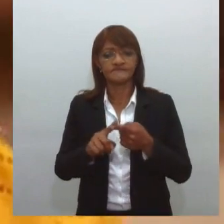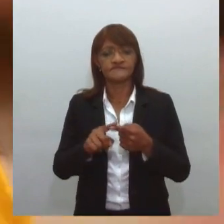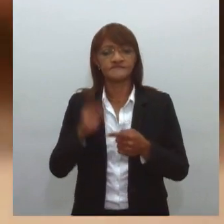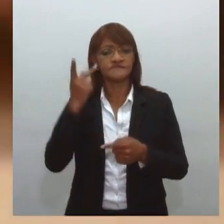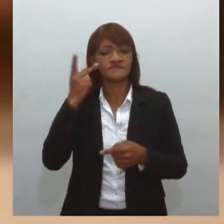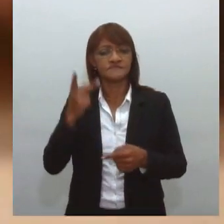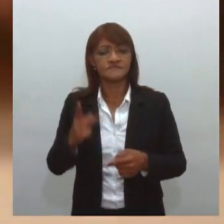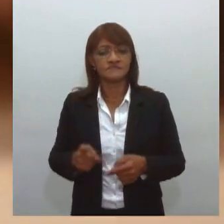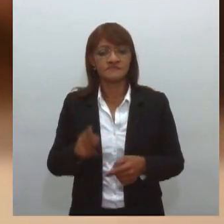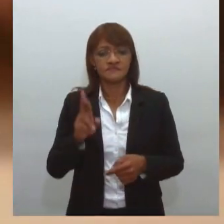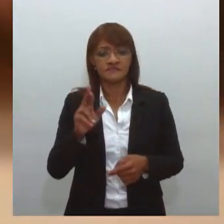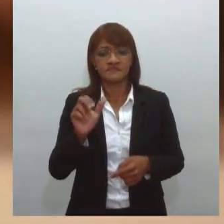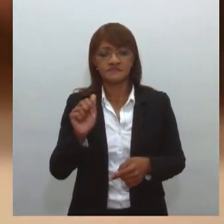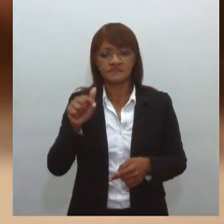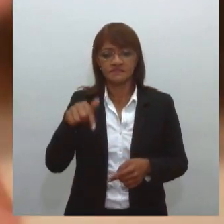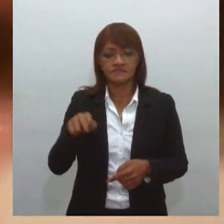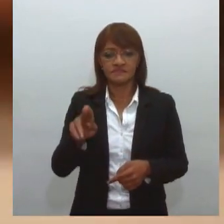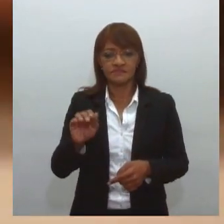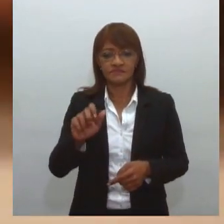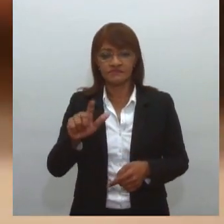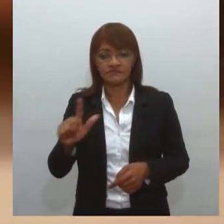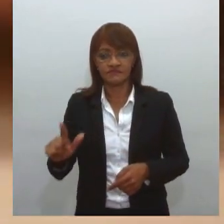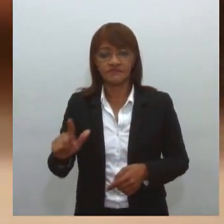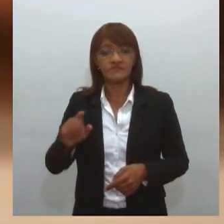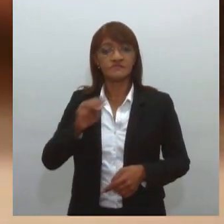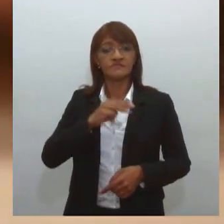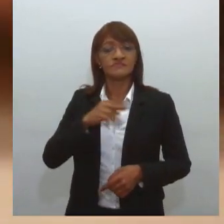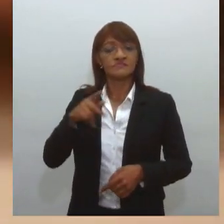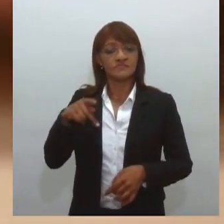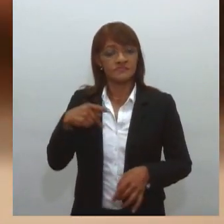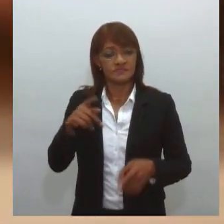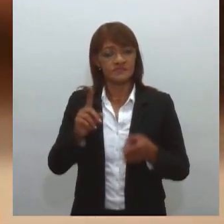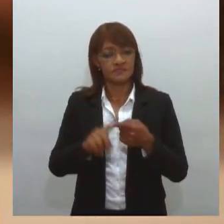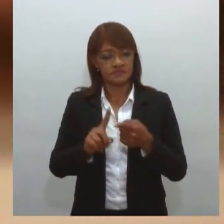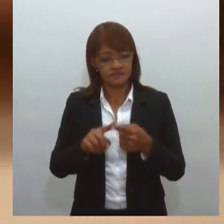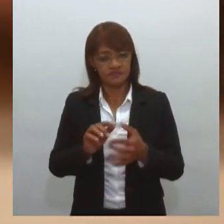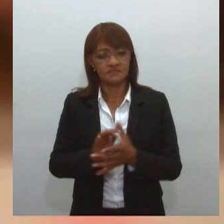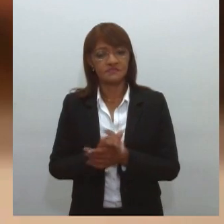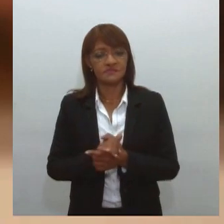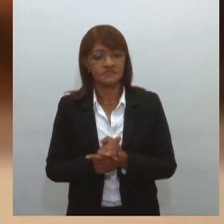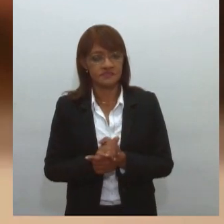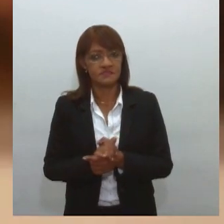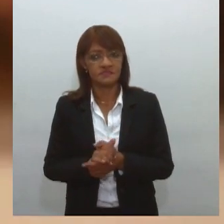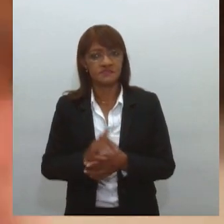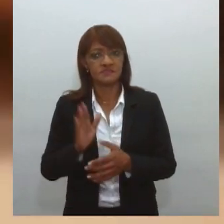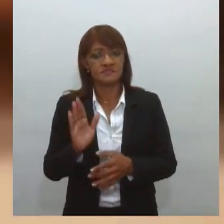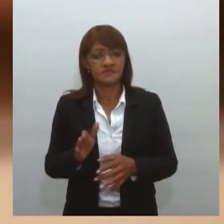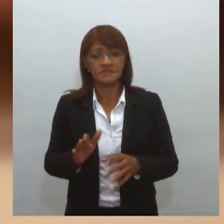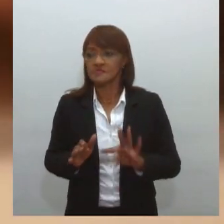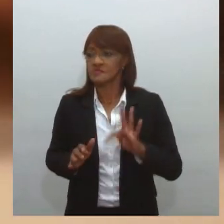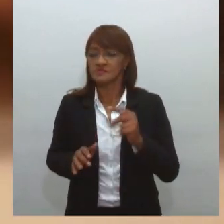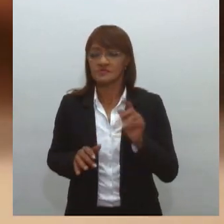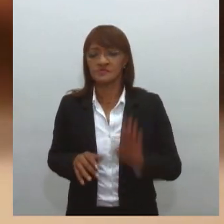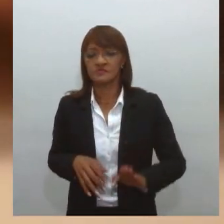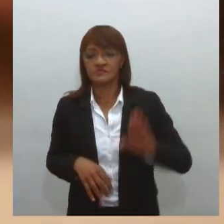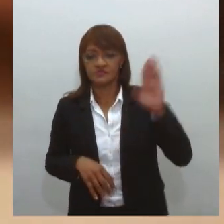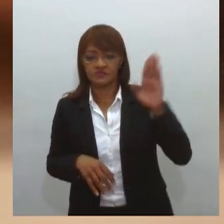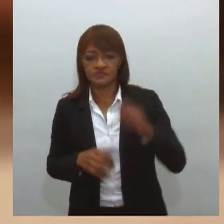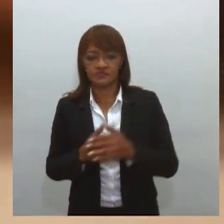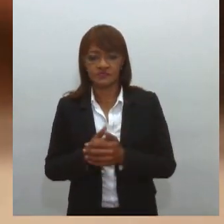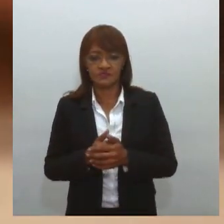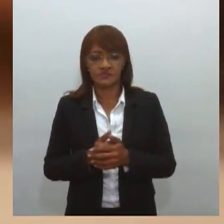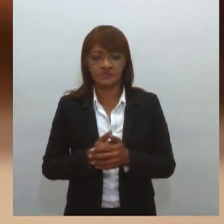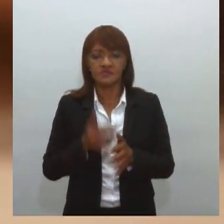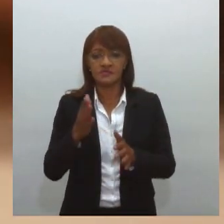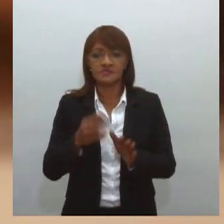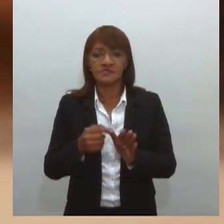é a última instância do Ministério Público na defesa dessas candidaturas, dicas de veiculação de imagem